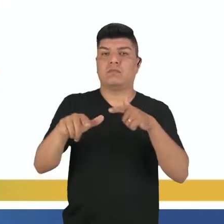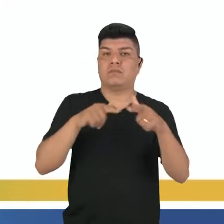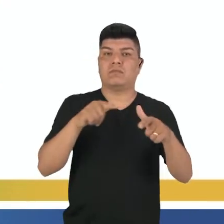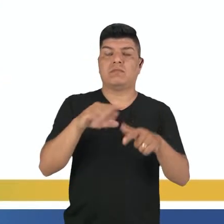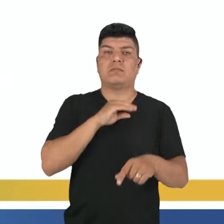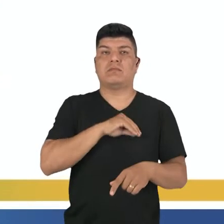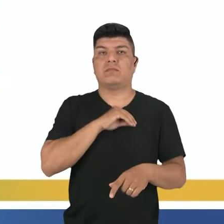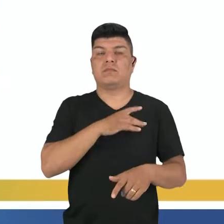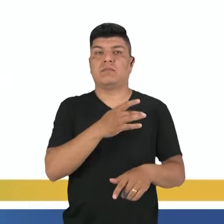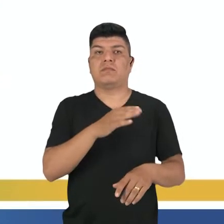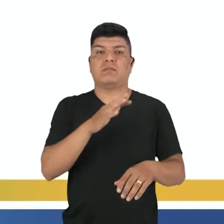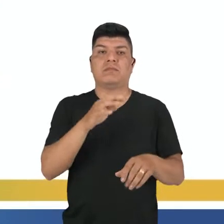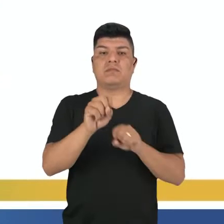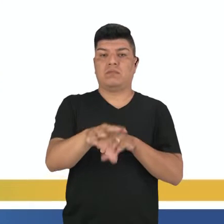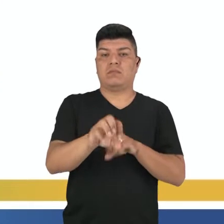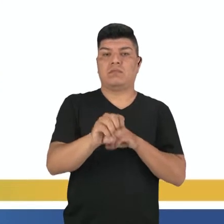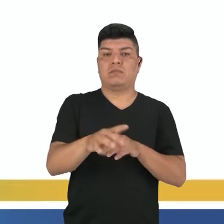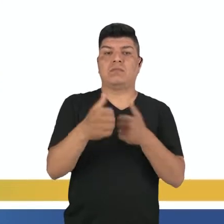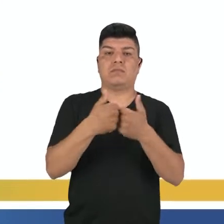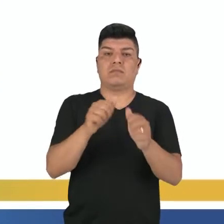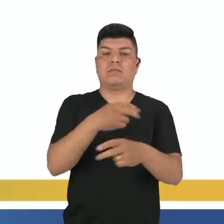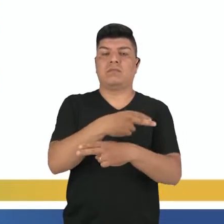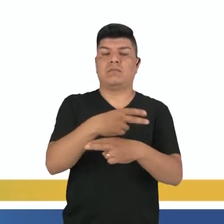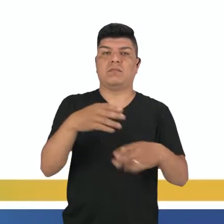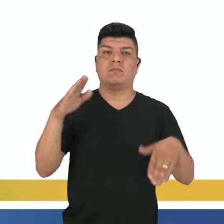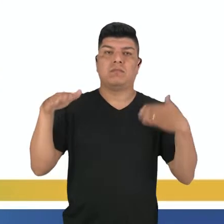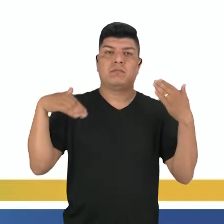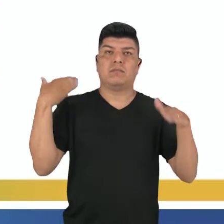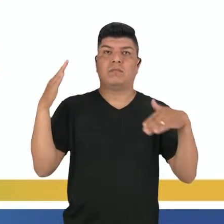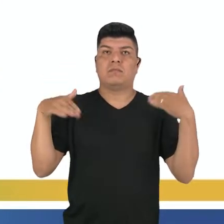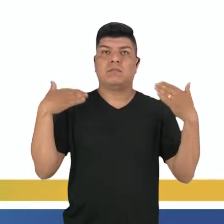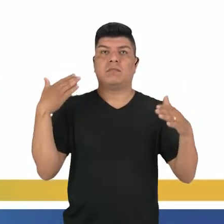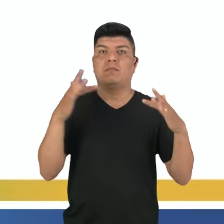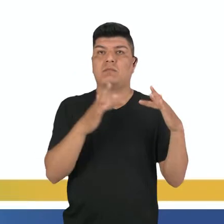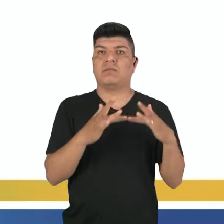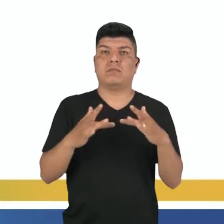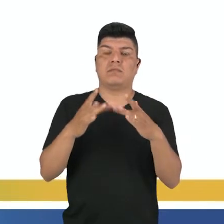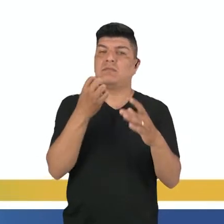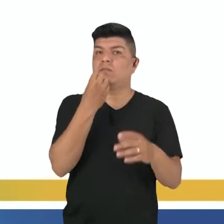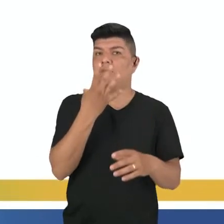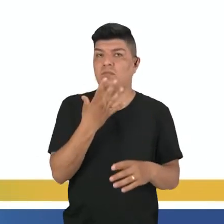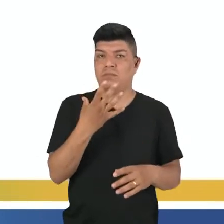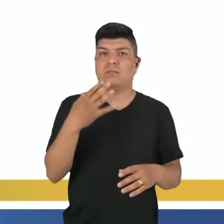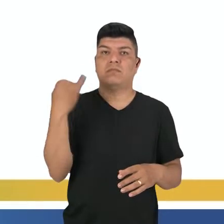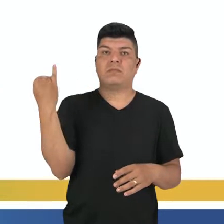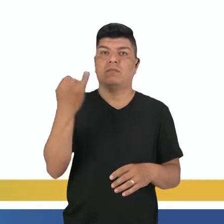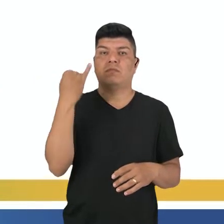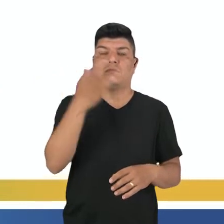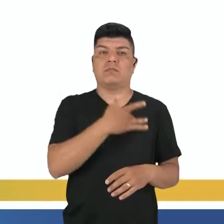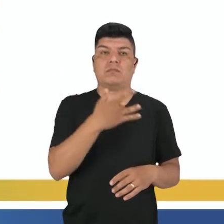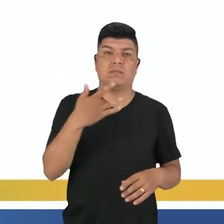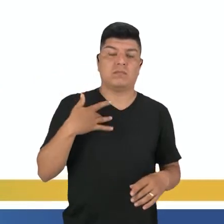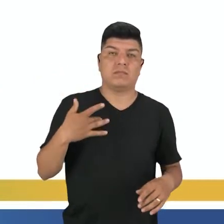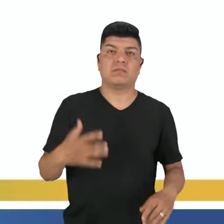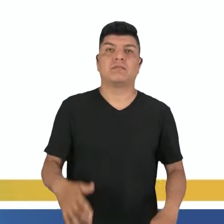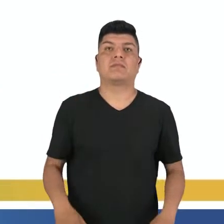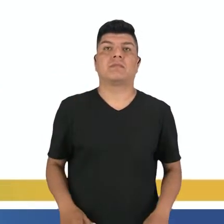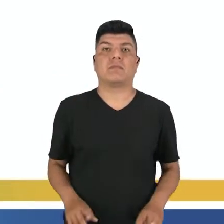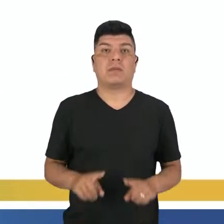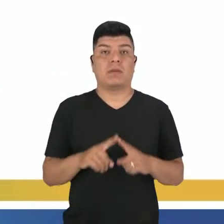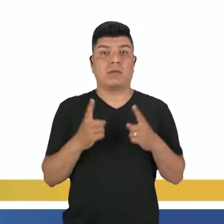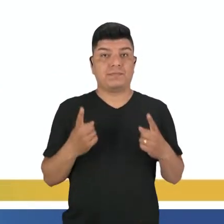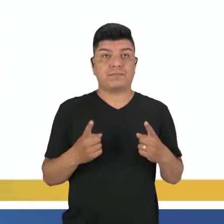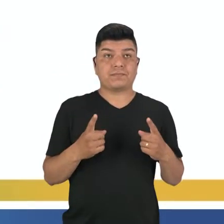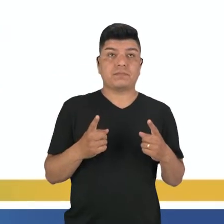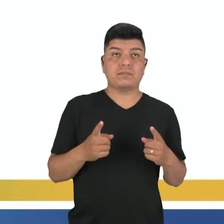renda, a educação, o transporte, o lazer, o acesso aos bens e serviços essenciais para a saúde. Já a